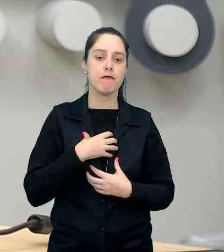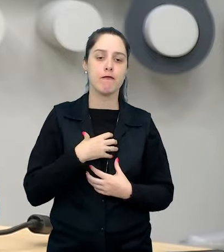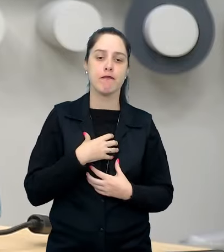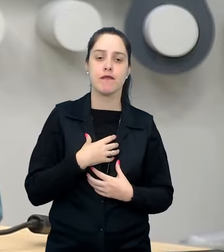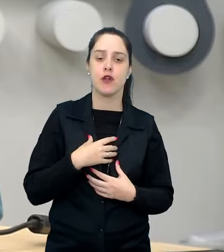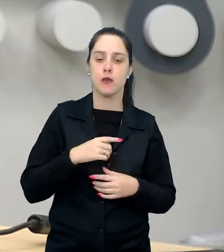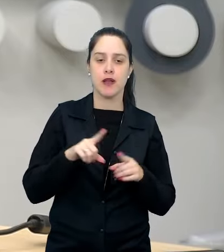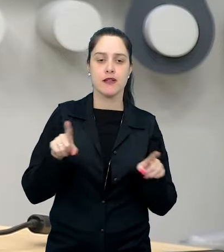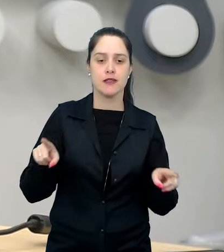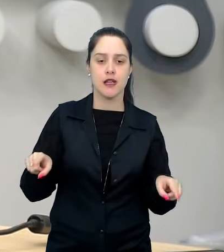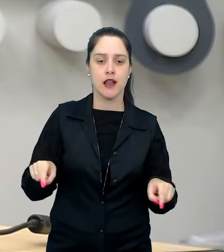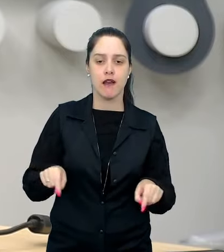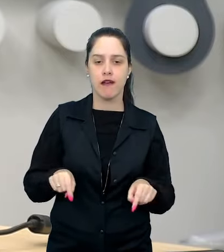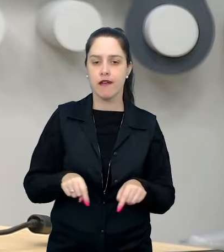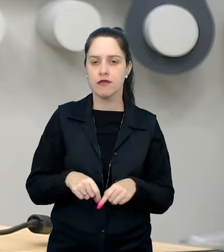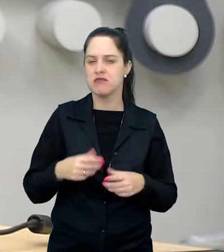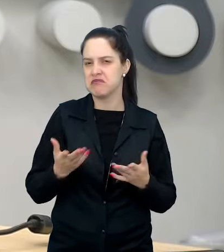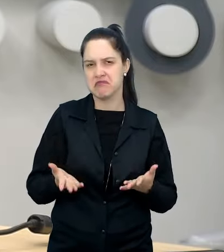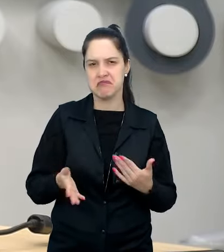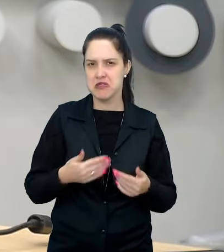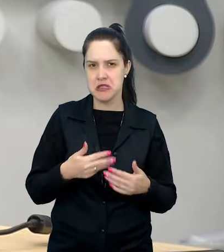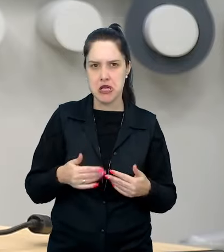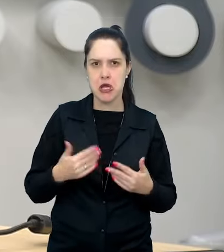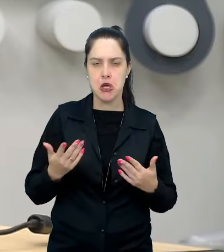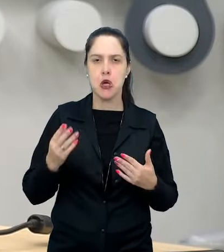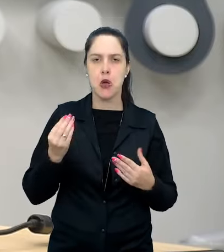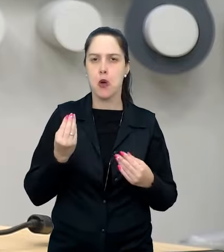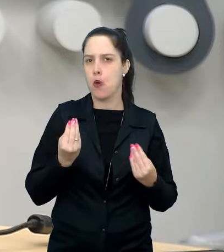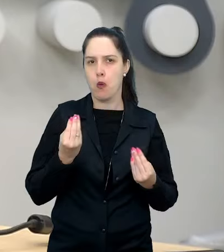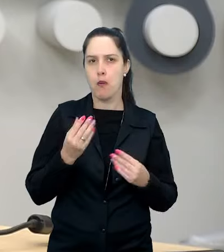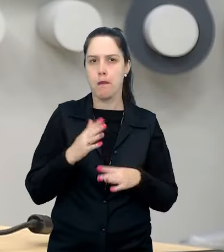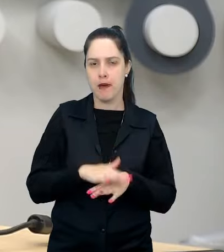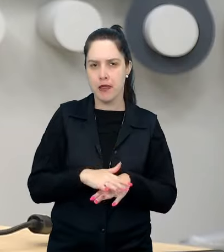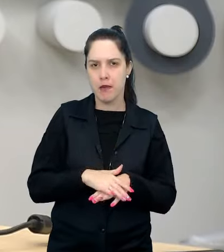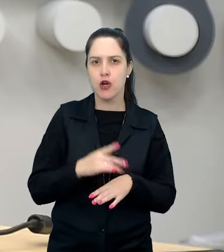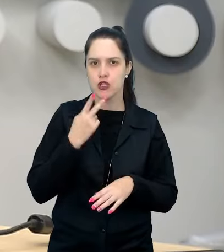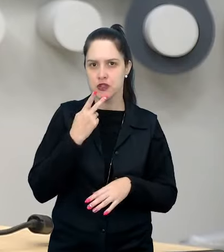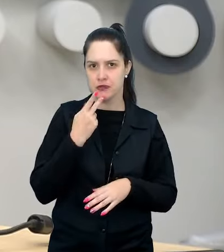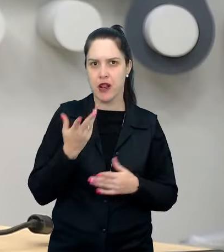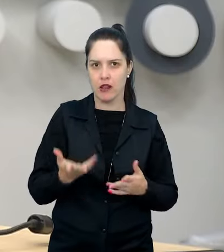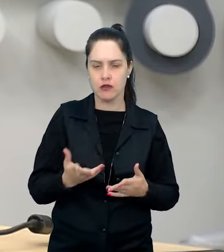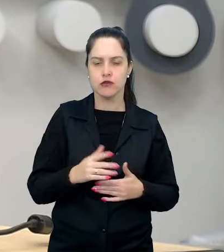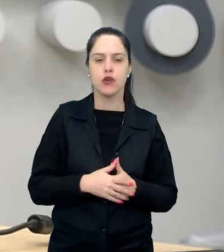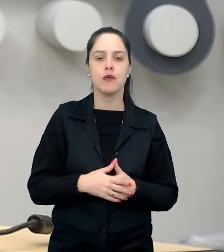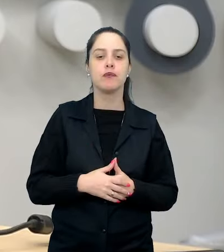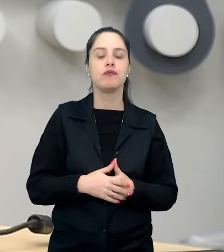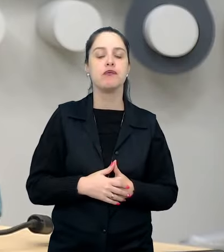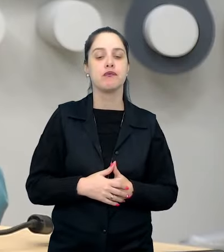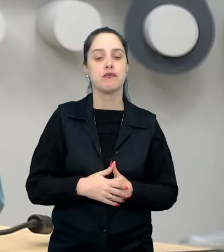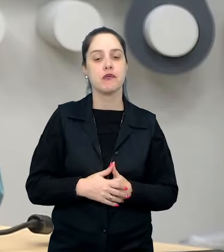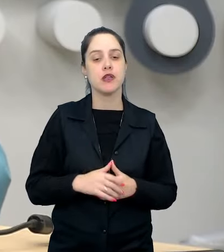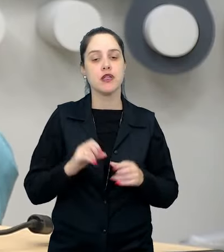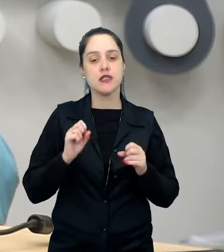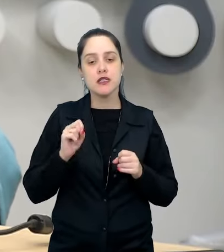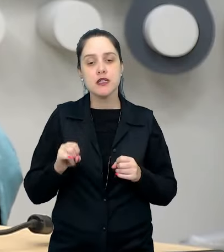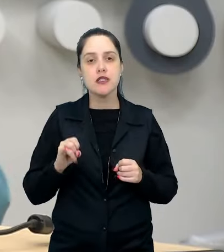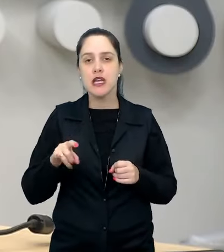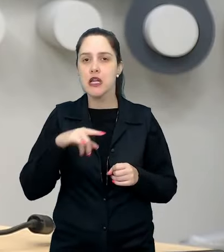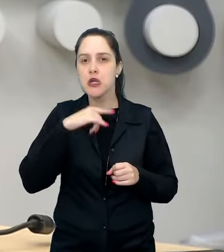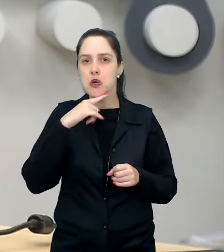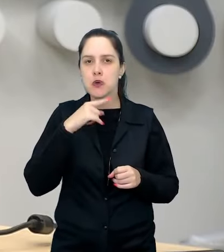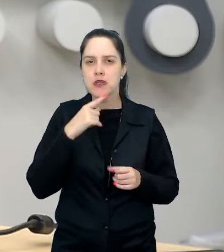uma sala de aula invertida, que seja, né, que é o que costuma ser mais comum quando a gente fala dessas metodologias ativas, né, se ele não conseguir